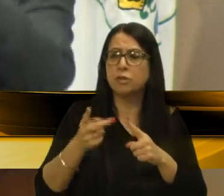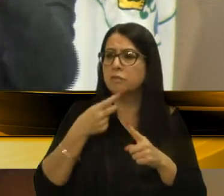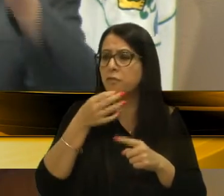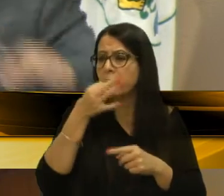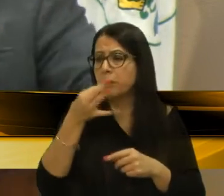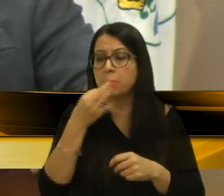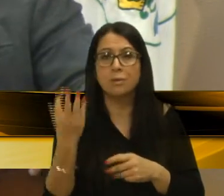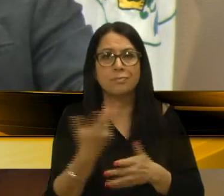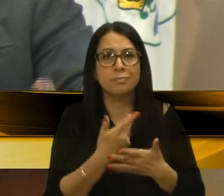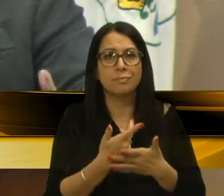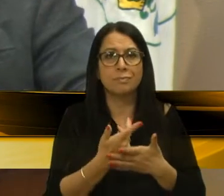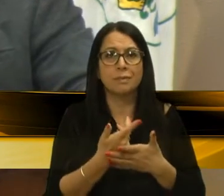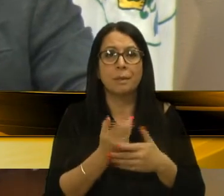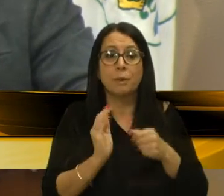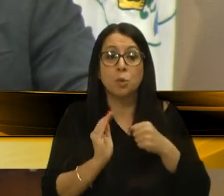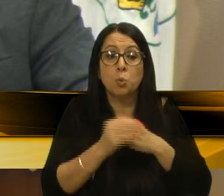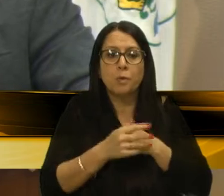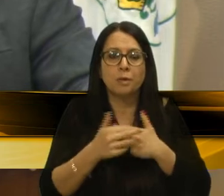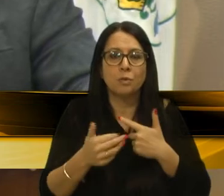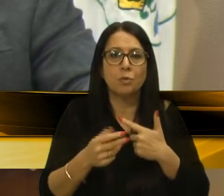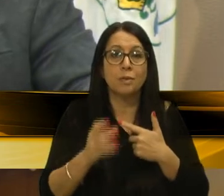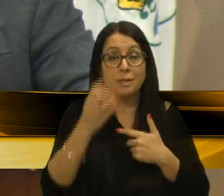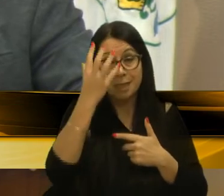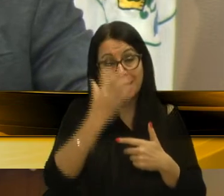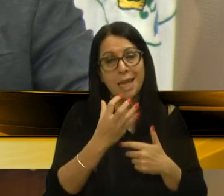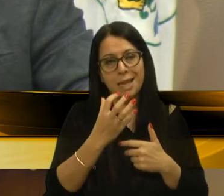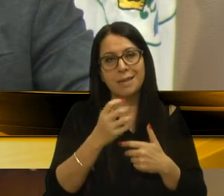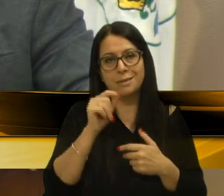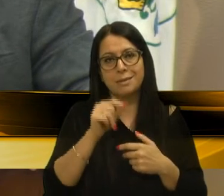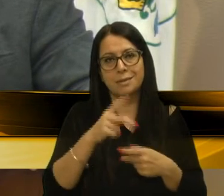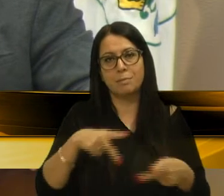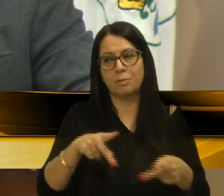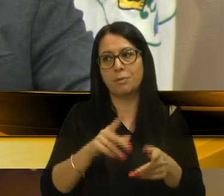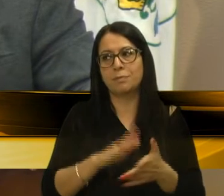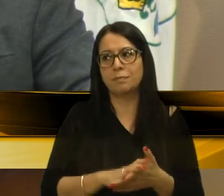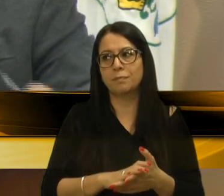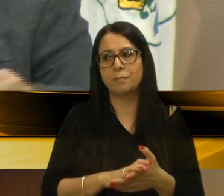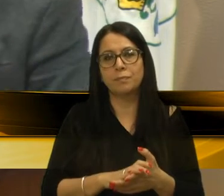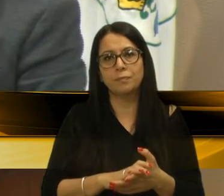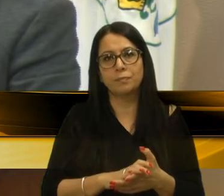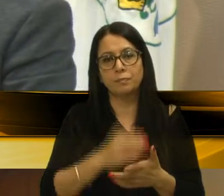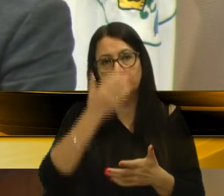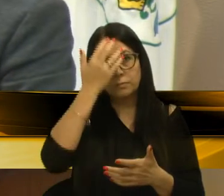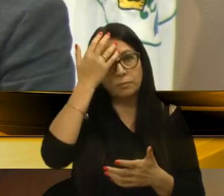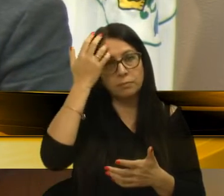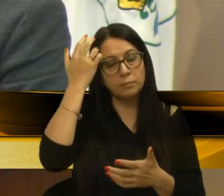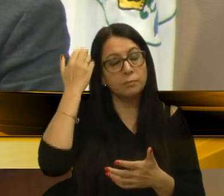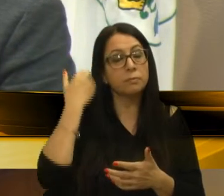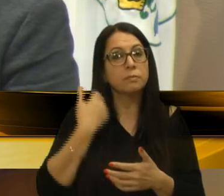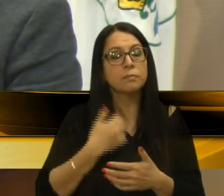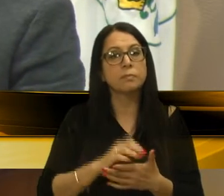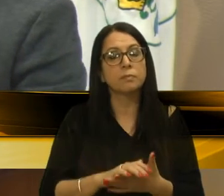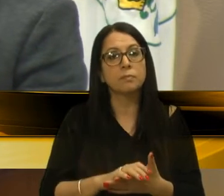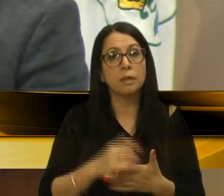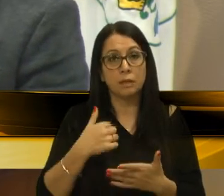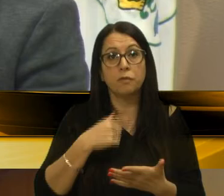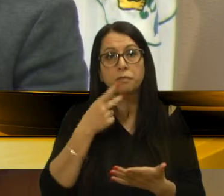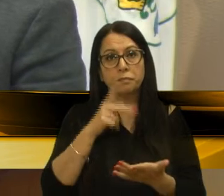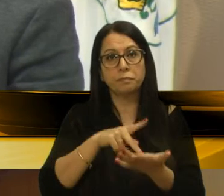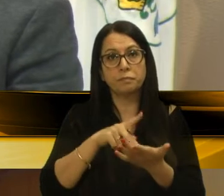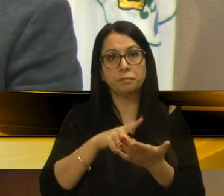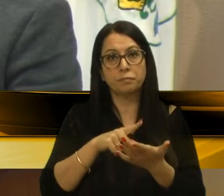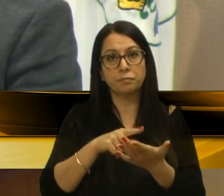seja pra encobrir situações sérias que envolve a vida da população então eu sinceramente me